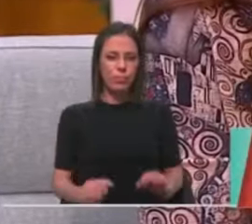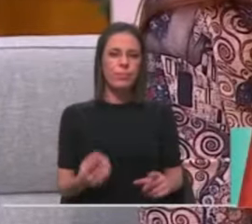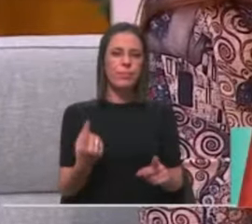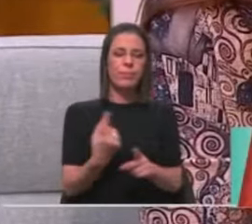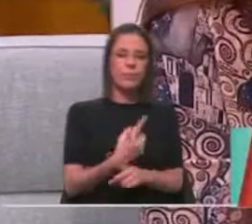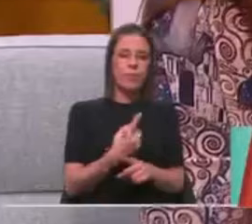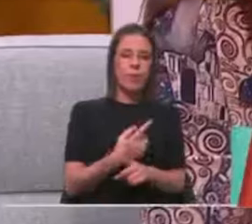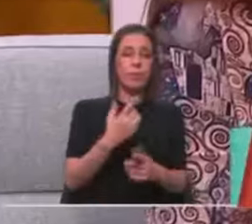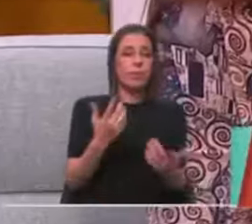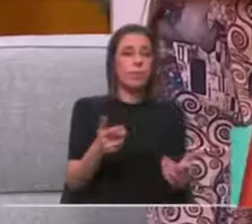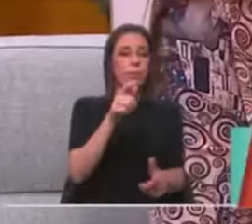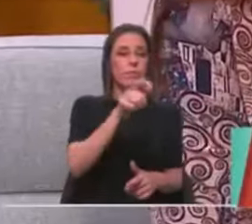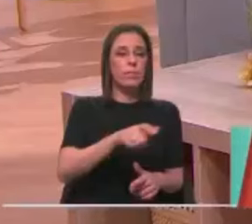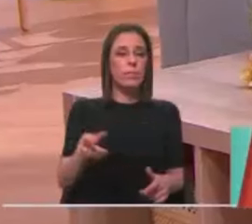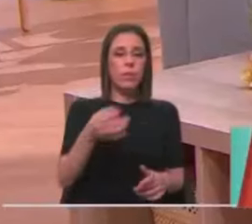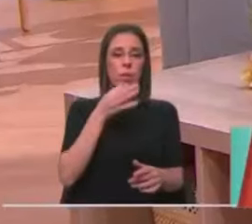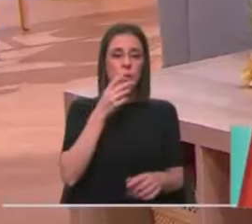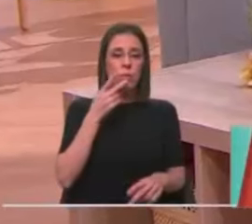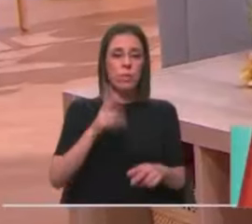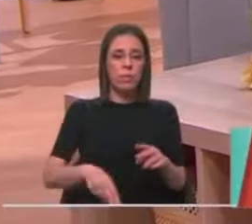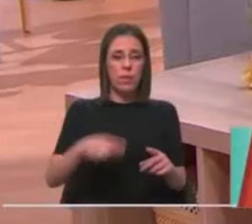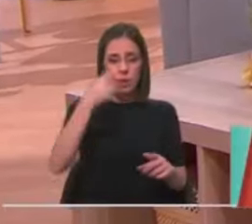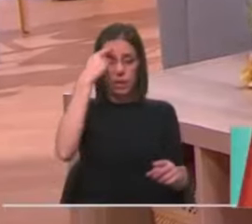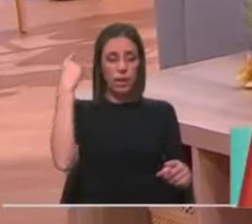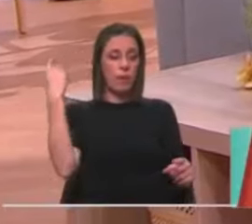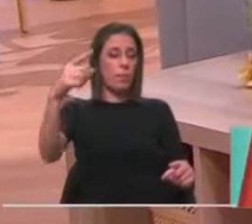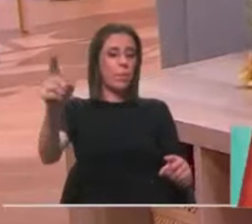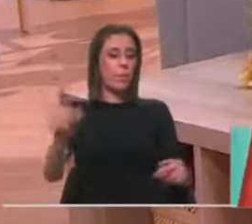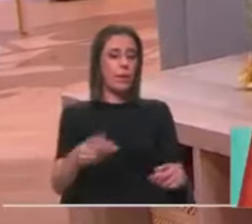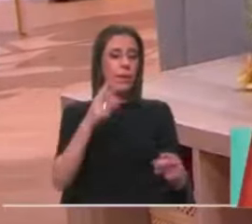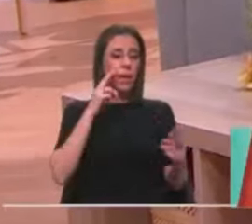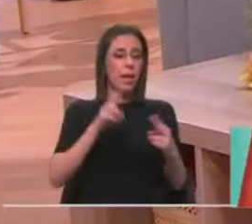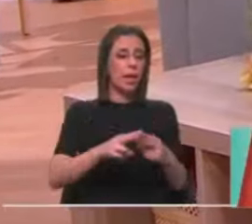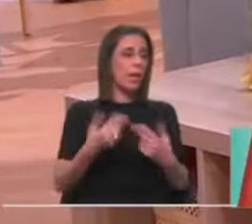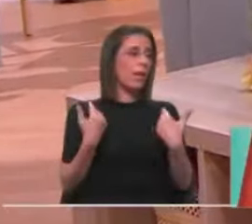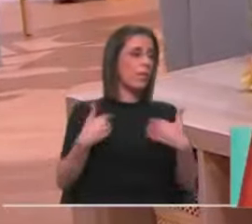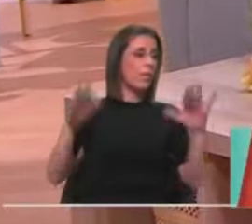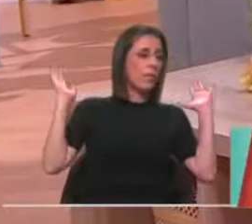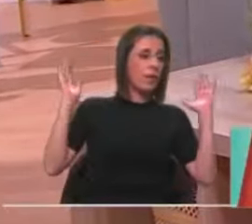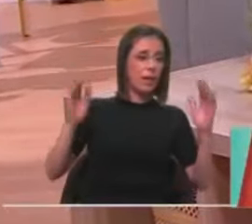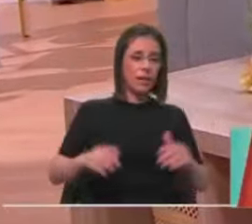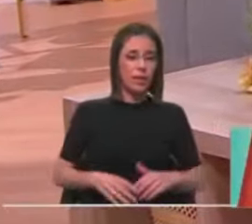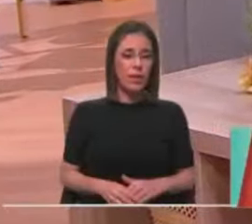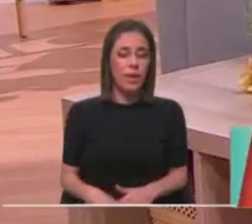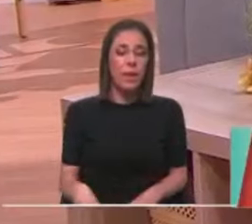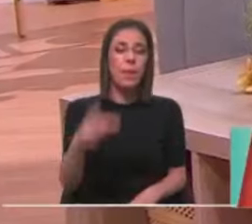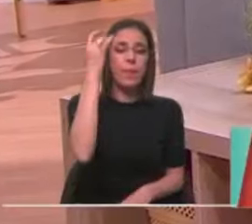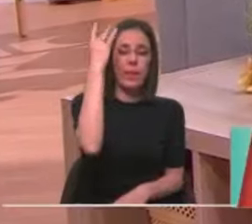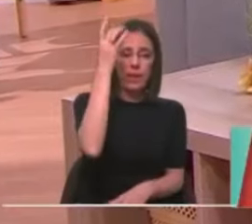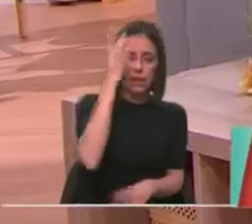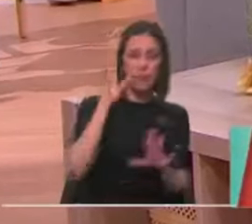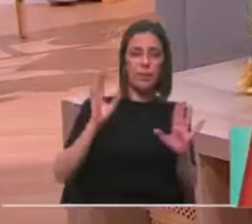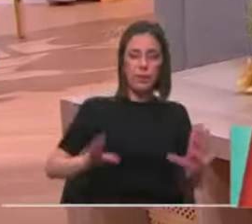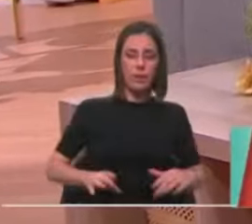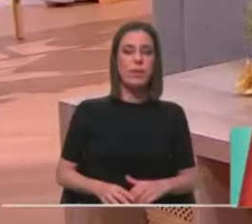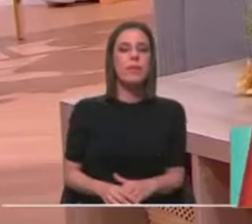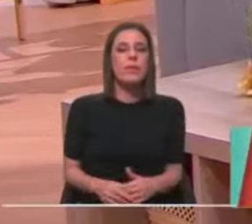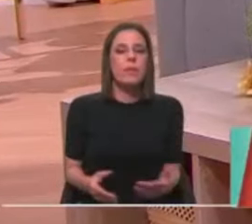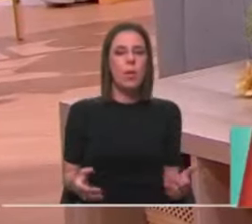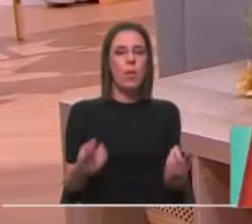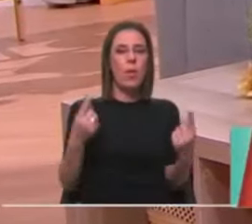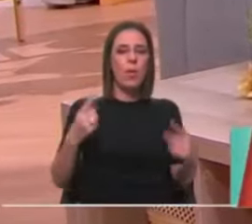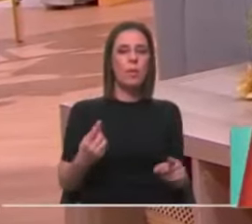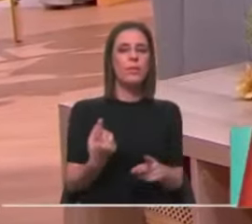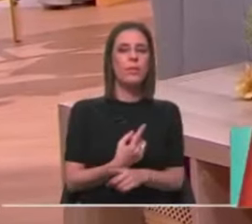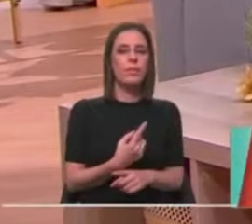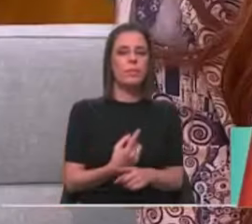certas concorrentes. Oh, não falo com elas, nem penso, nem vê-las. Divertiste-te, mas houve ali